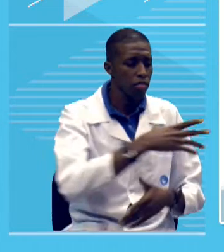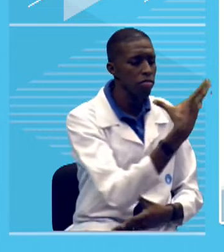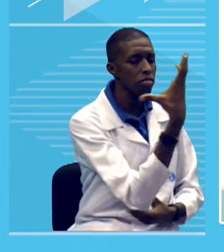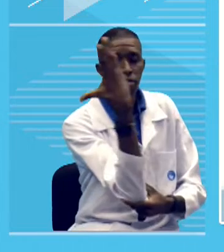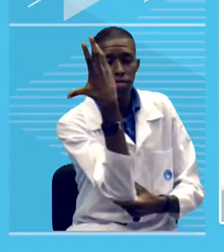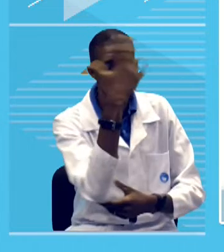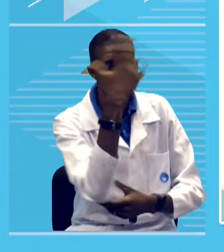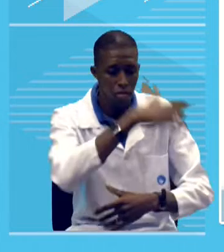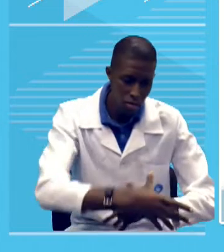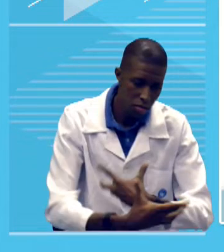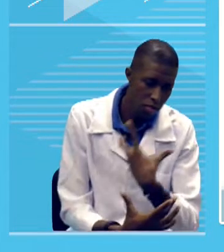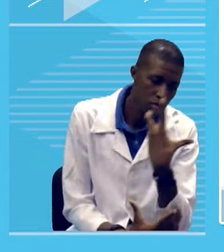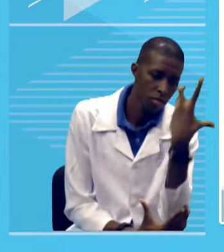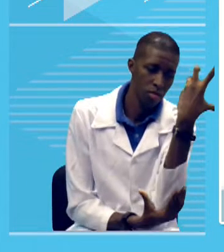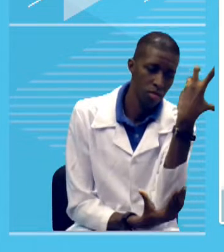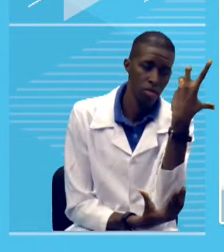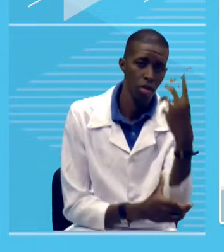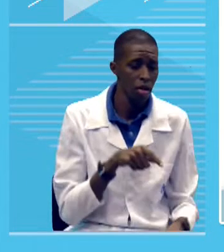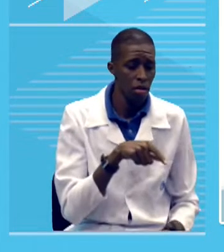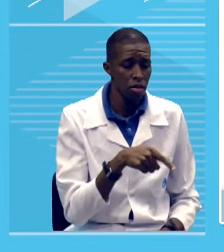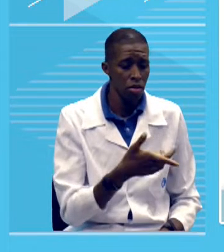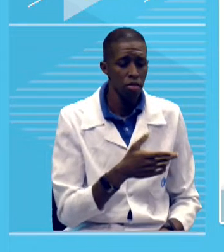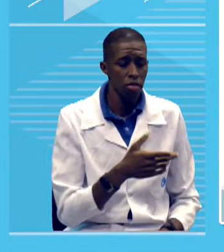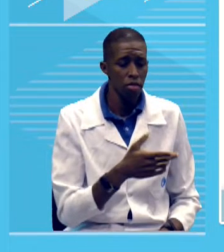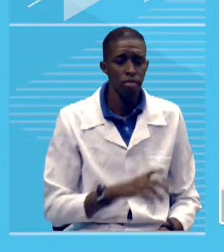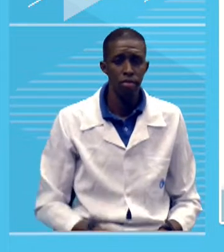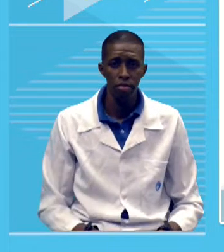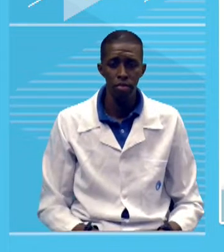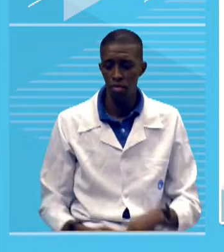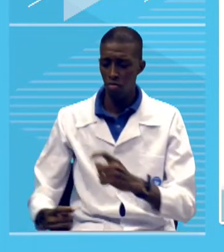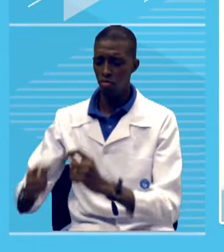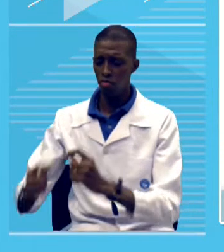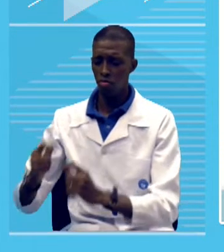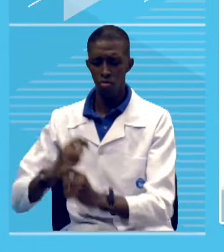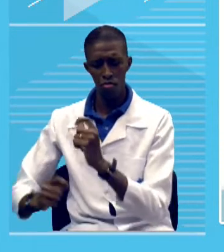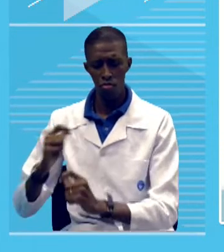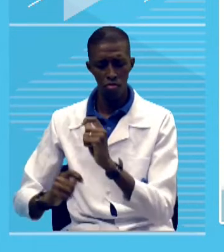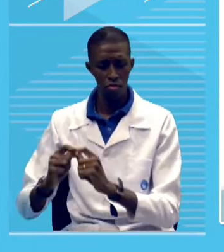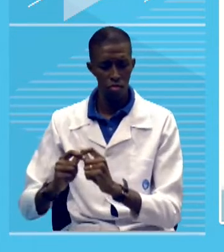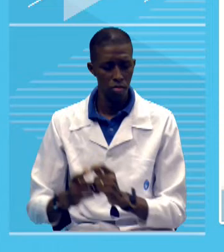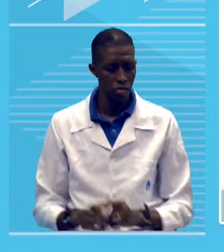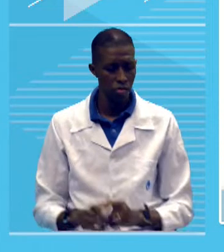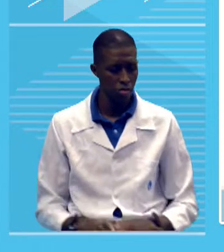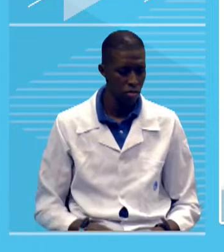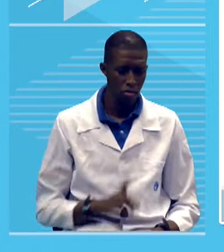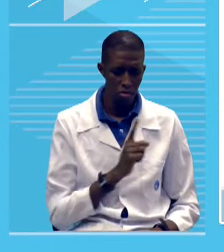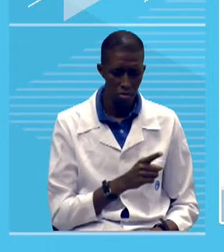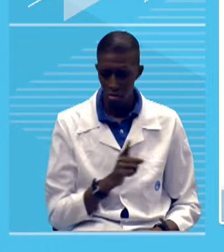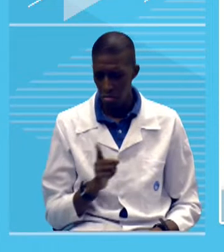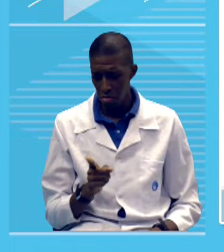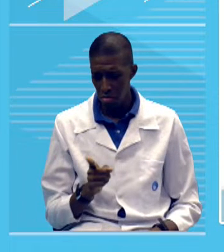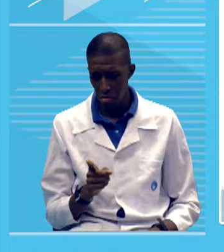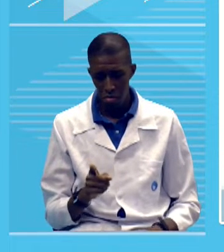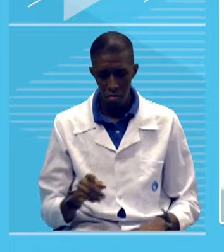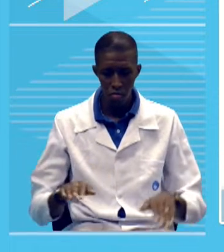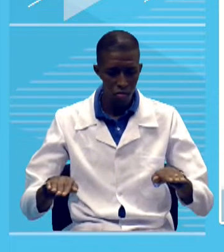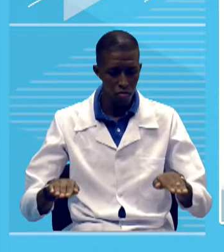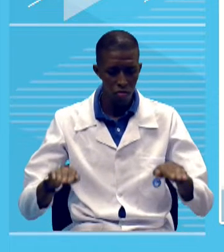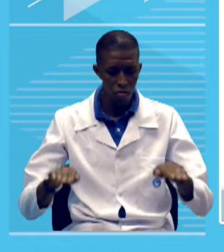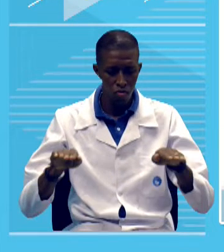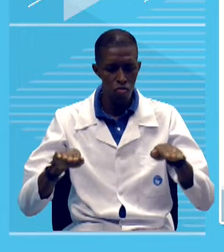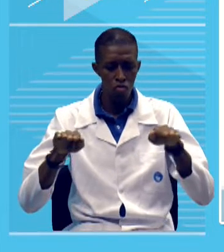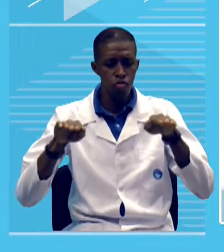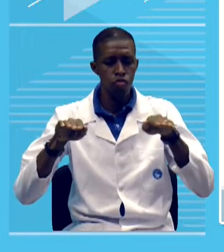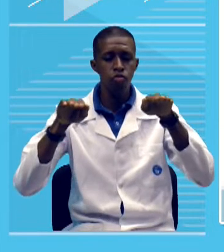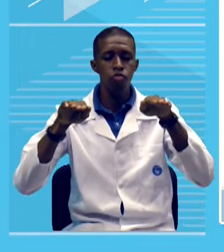ambiental país você tem um desenvolvimento econômico você ampliar economicamente seu país